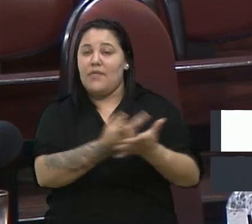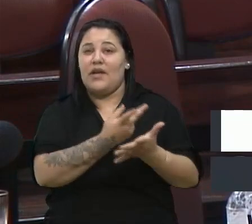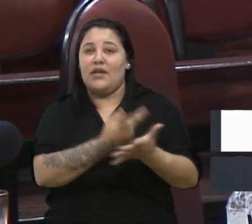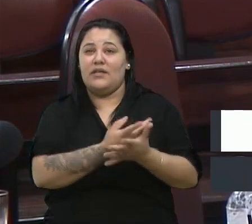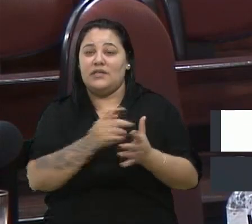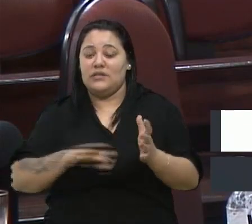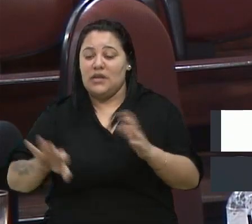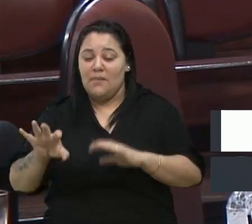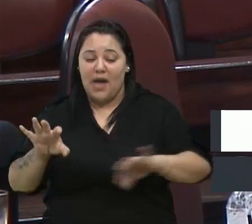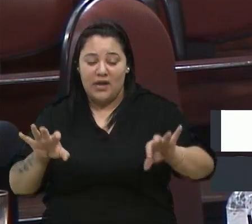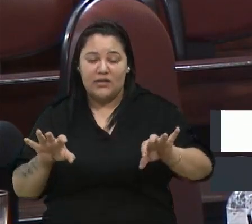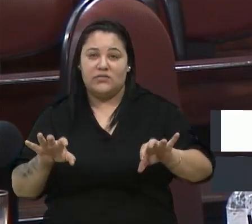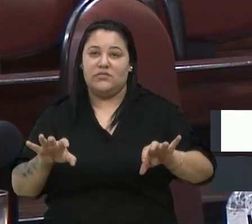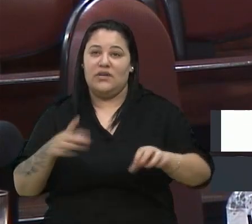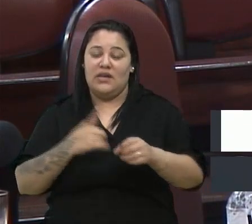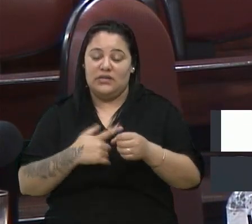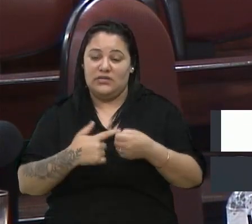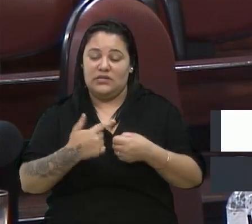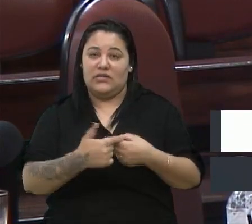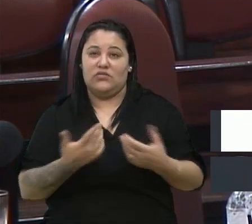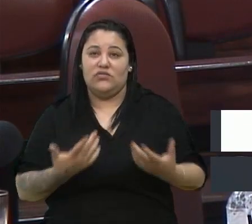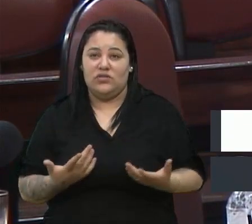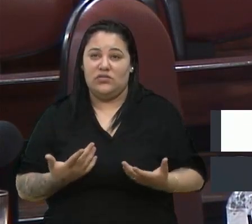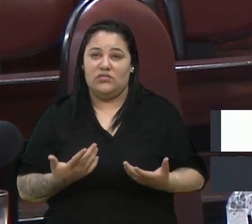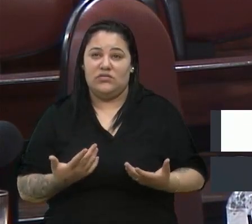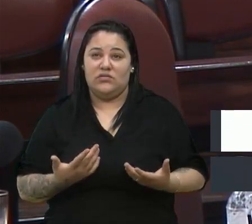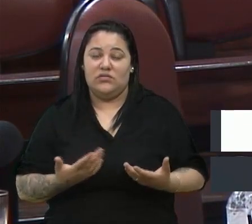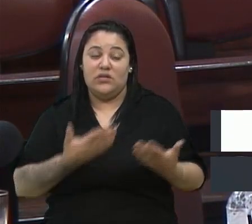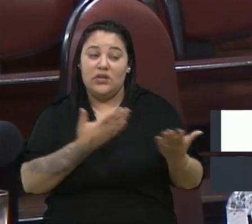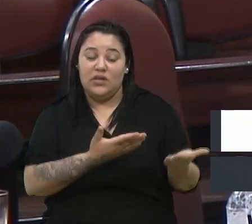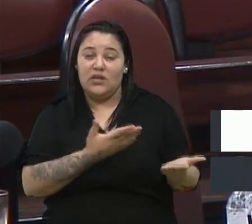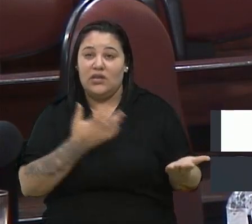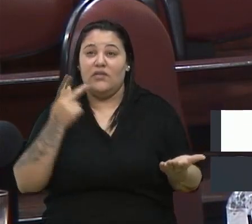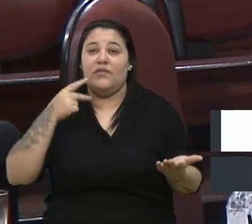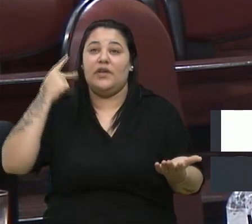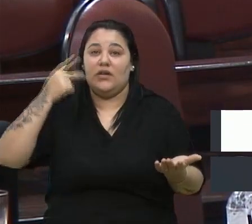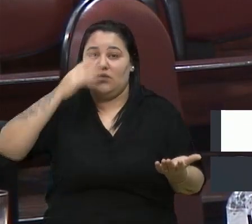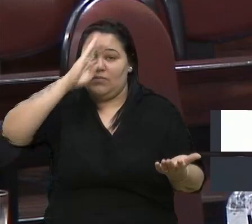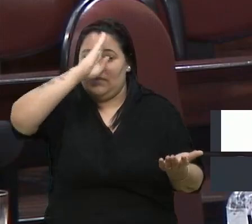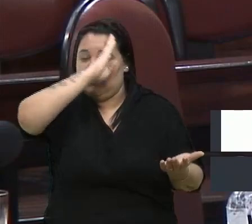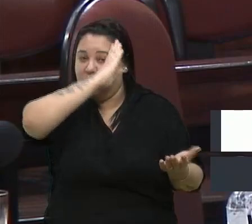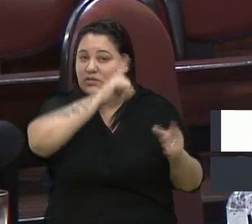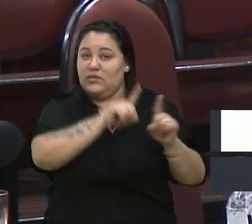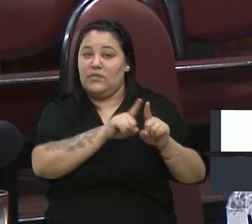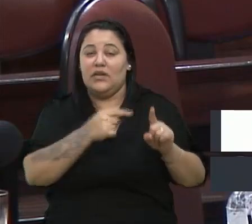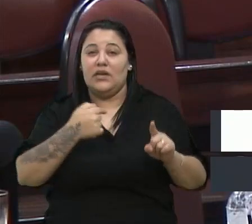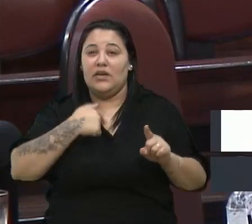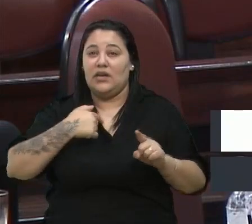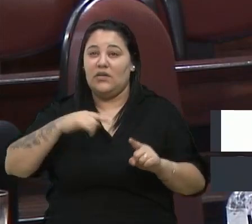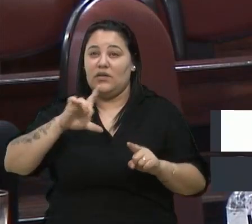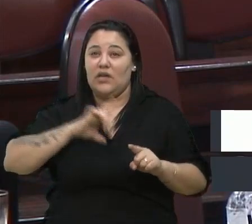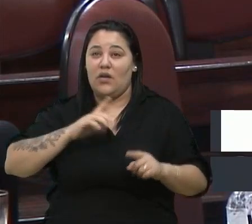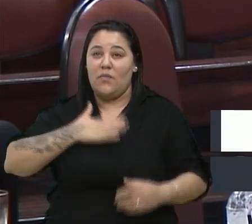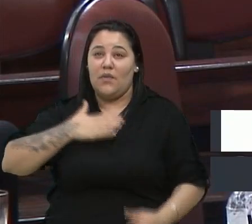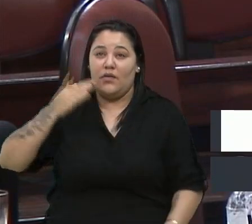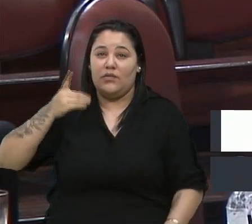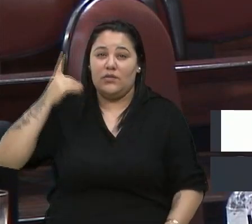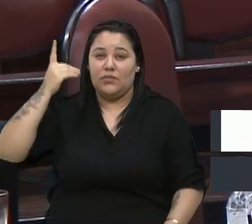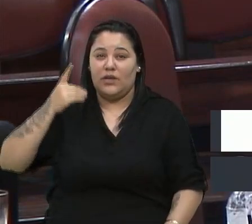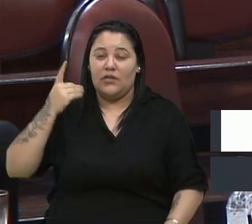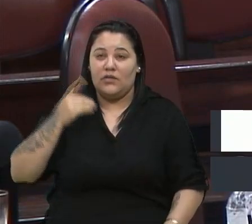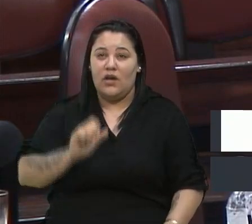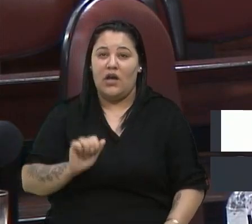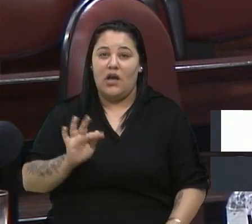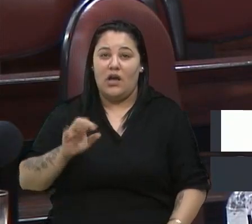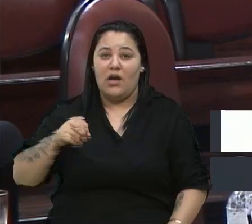dividindo as cidades. E, vereador Bressan, eu tenho meu deputado federal, que é Afonso Mota, trouxe milhões e